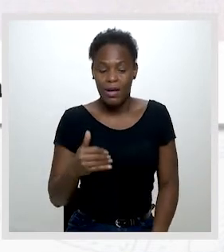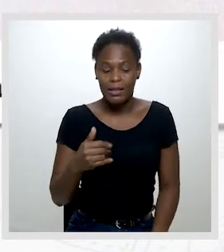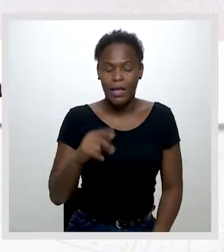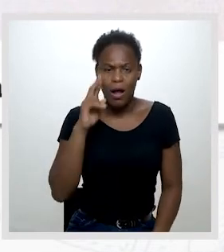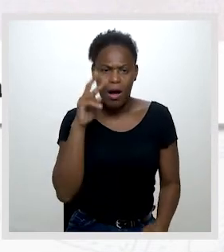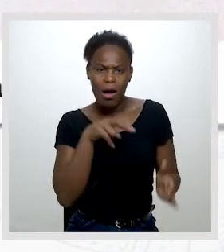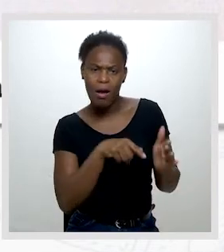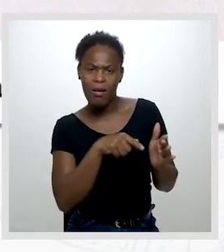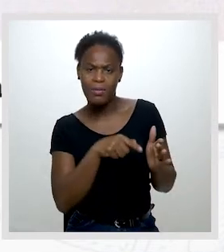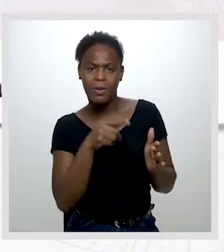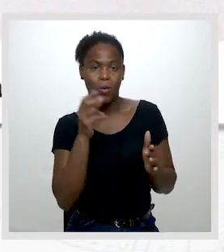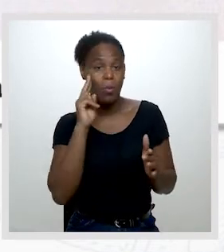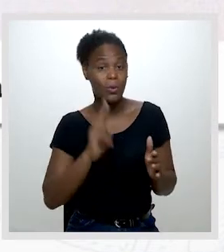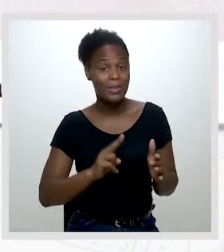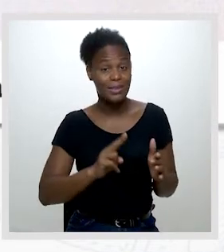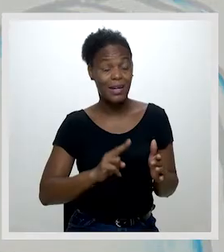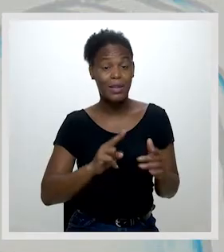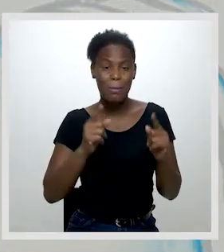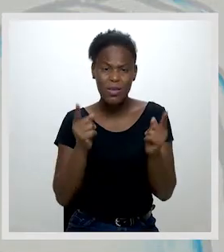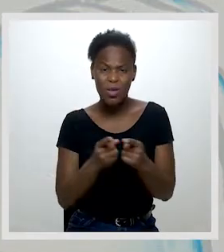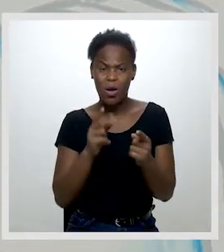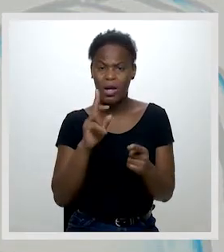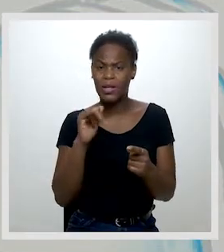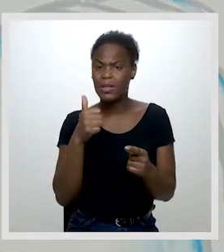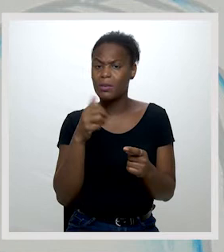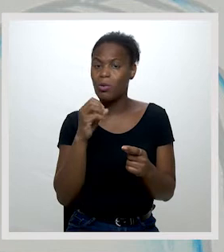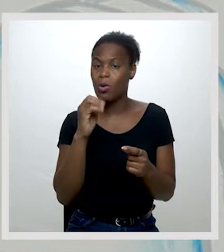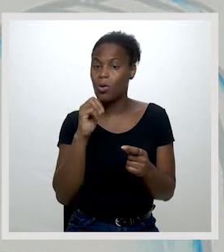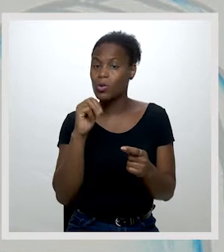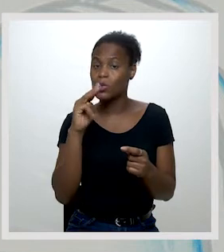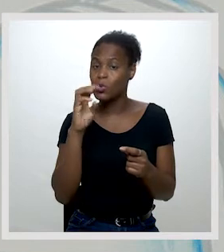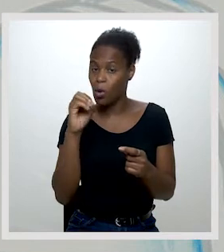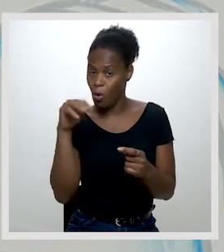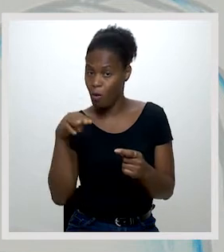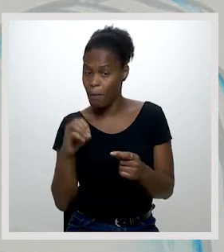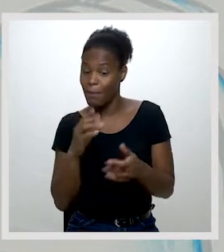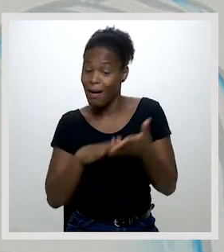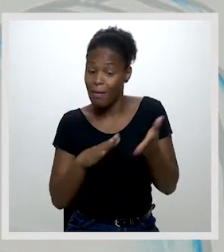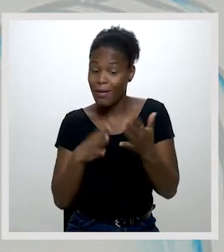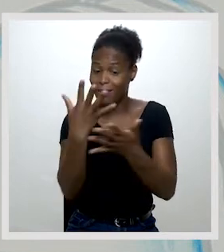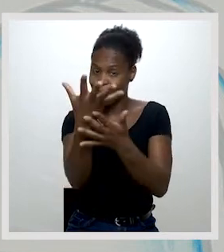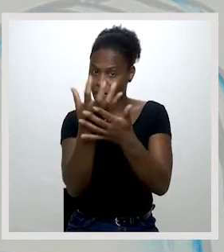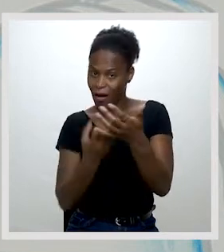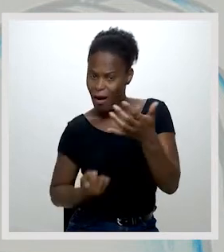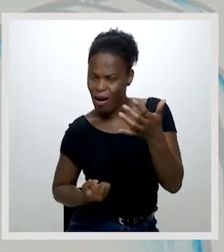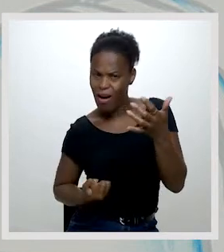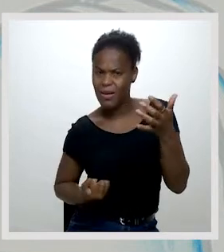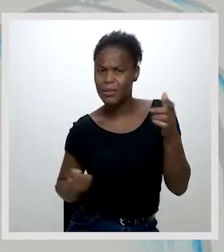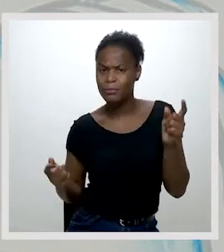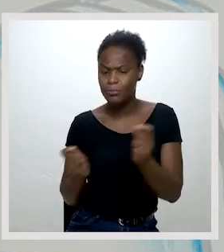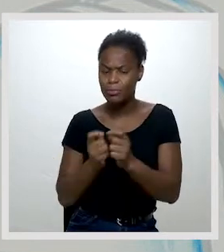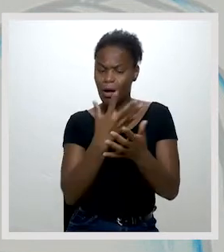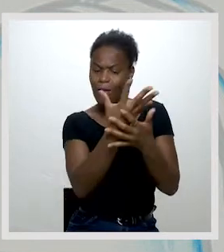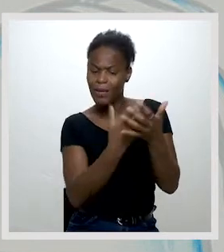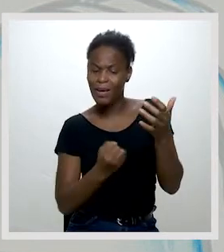por essa unidade menor do ribossoma, rapidamente ela atrai, por aproximação, o